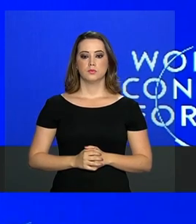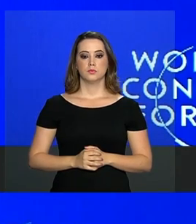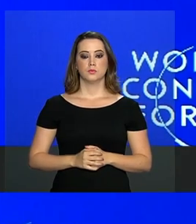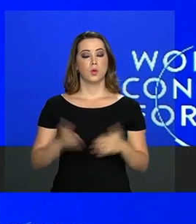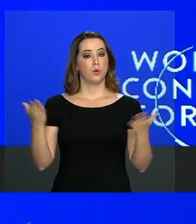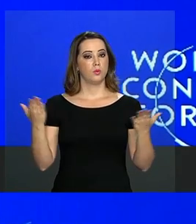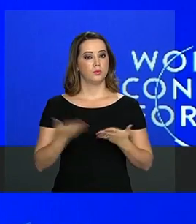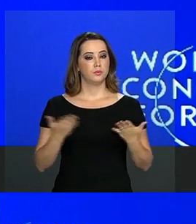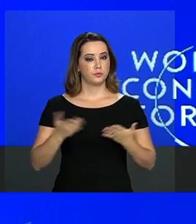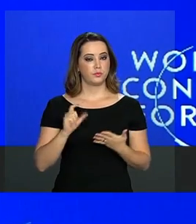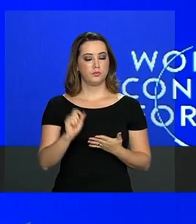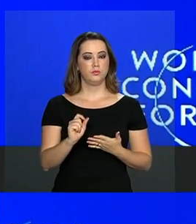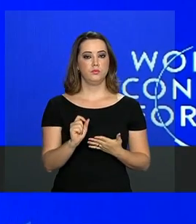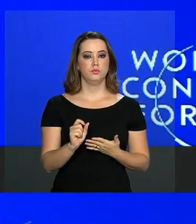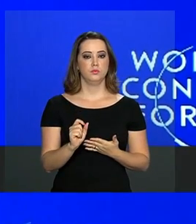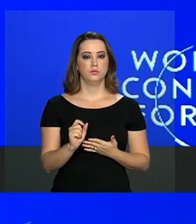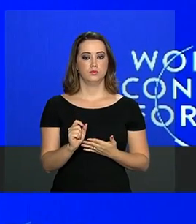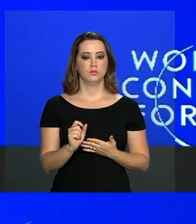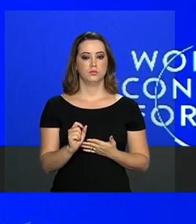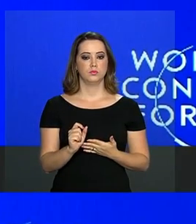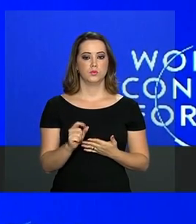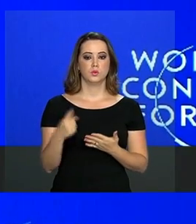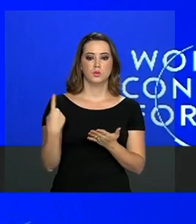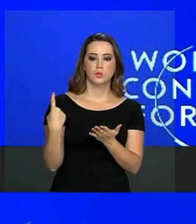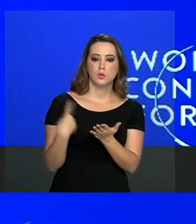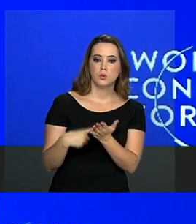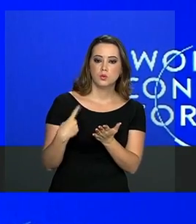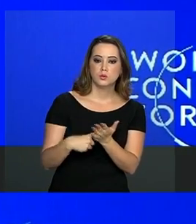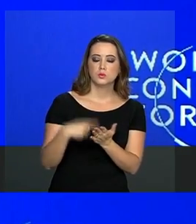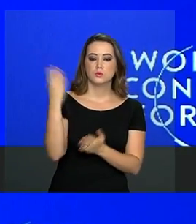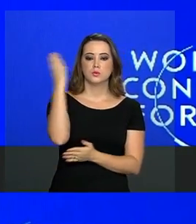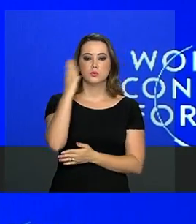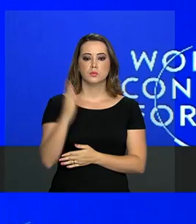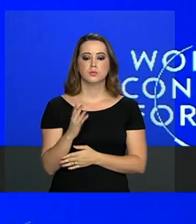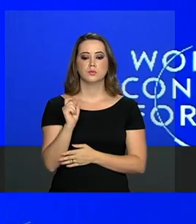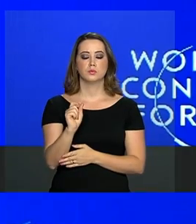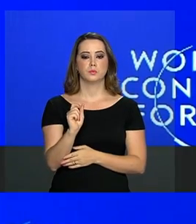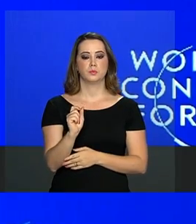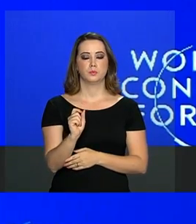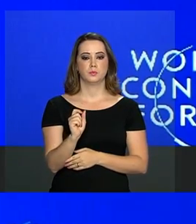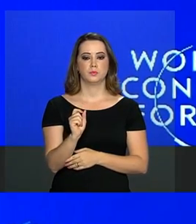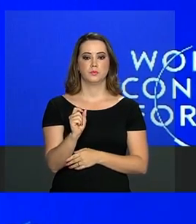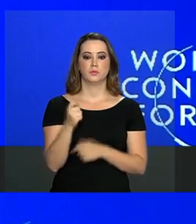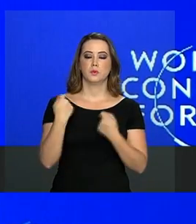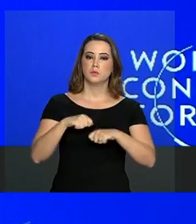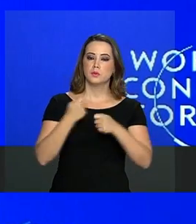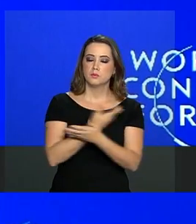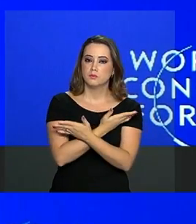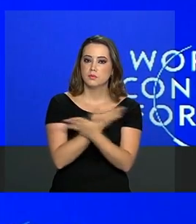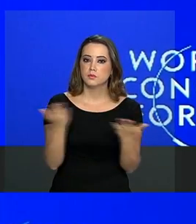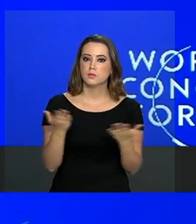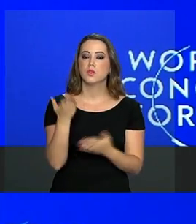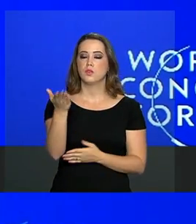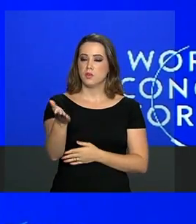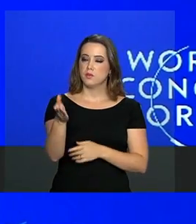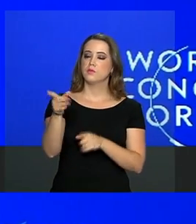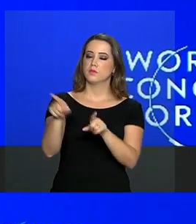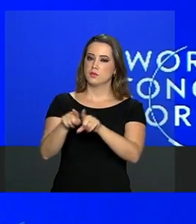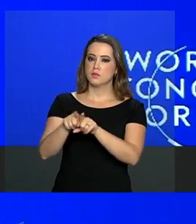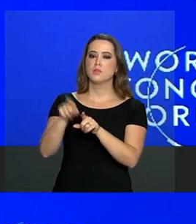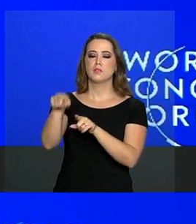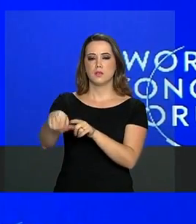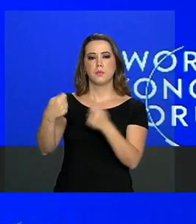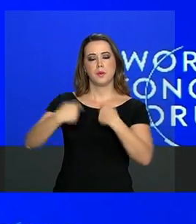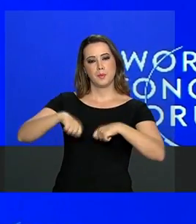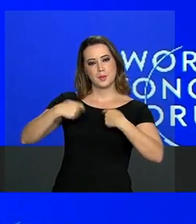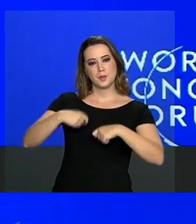Hoje em dia, um precisa do outro. O Brasil precisa de vocês. E vocês, com toda certeza, em parte,